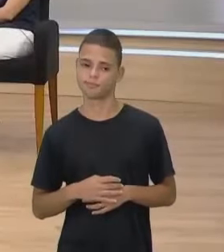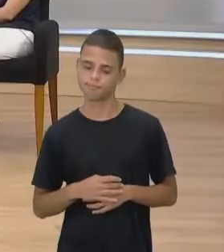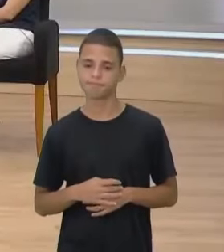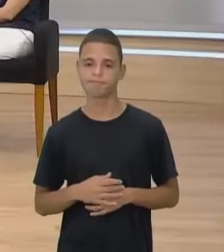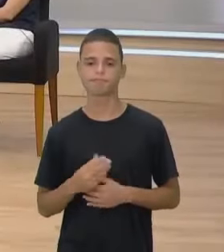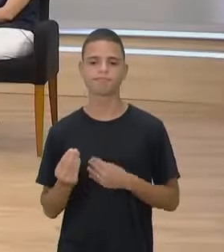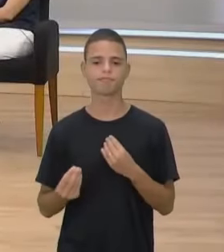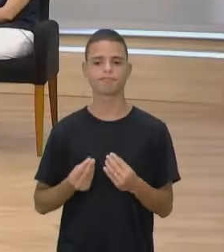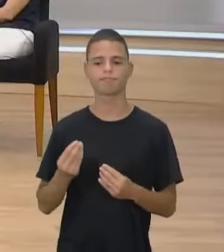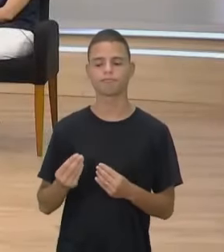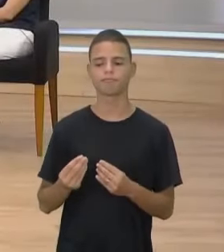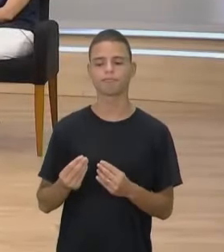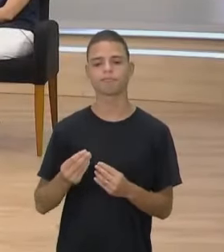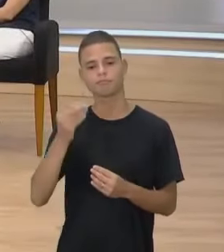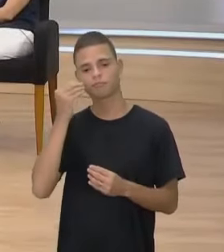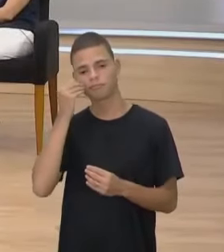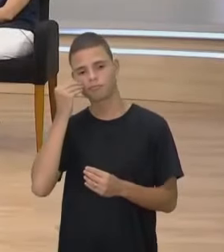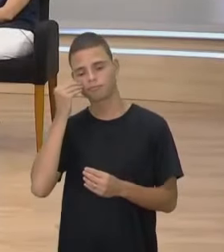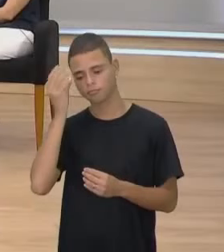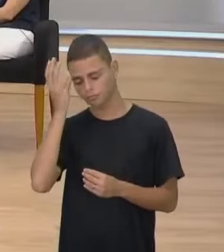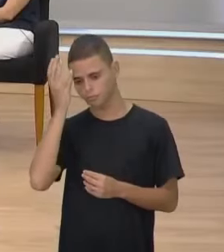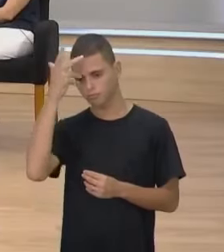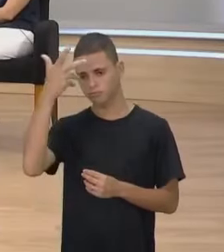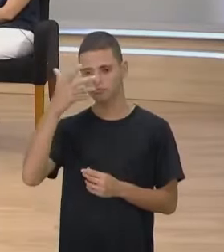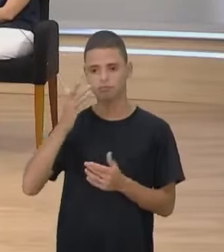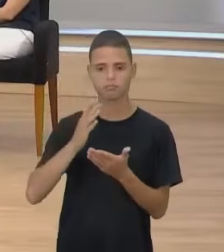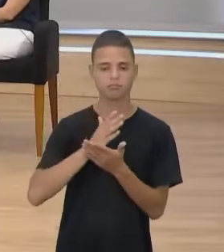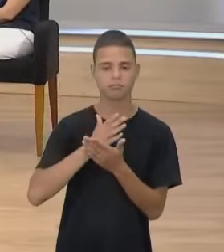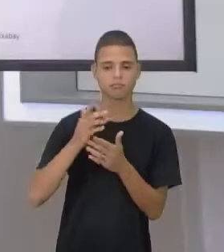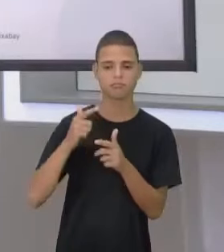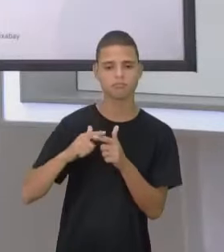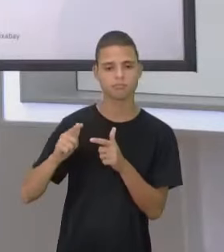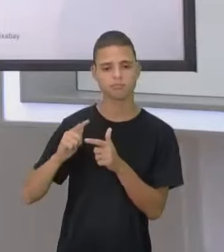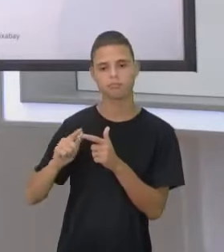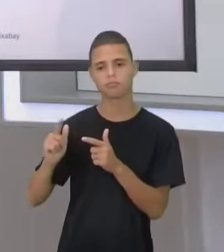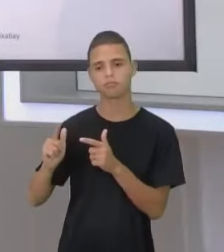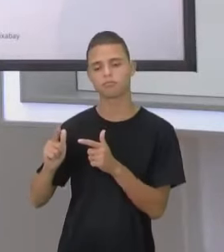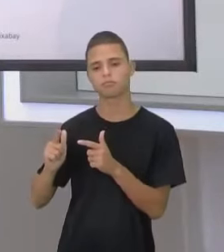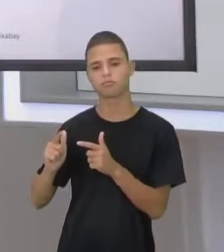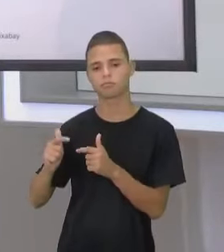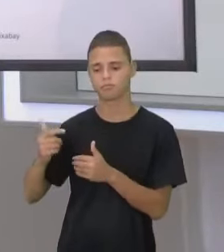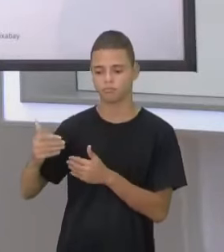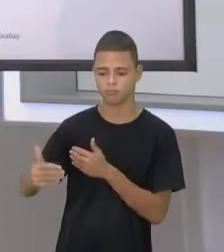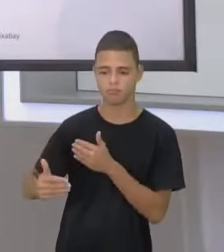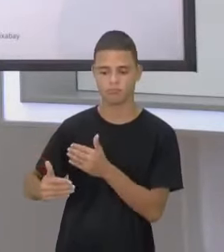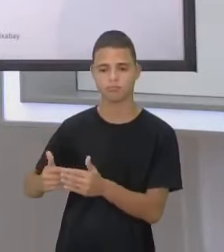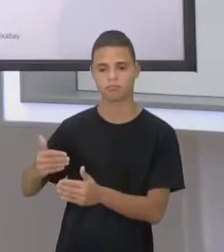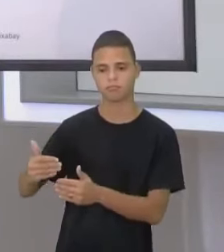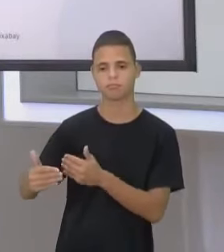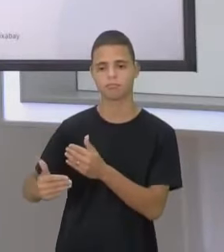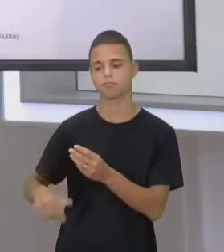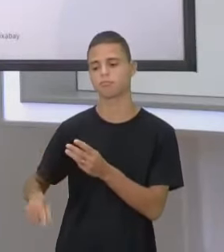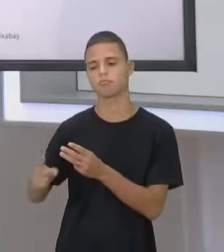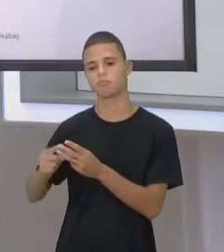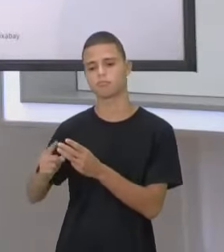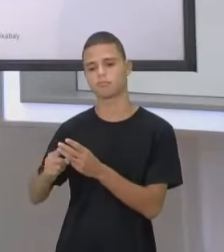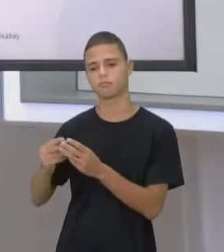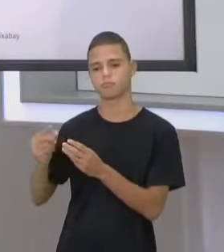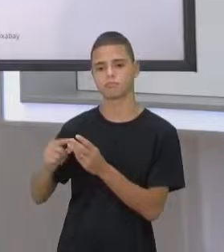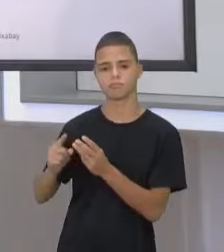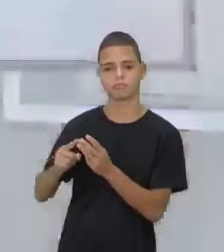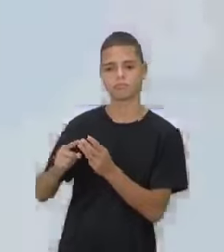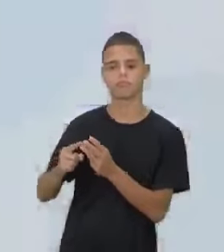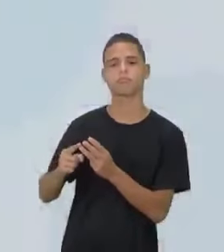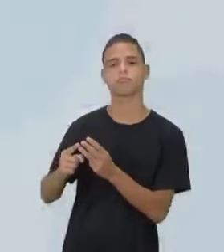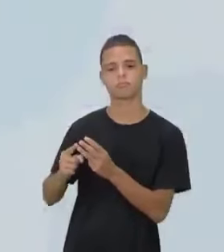Resposta, como é que eu me organizo para responder a um evento danoso. E a recuperação é como é que eu me reconstruo, como é